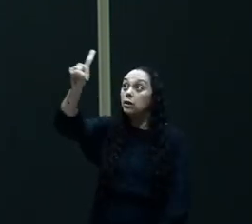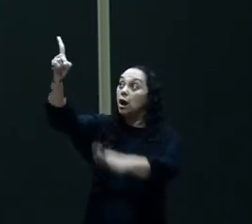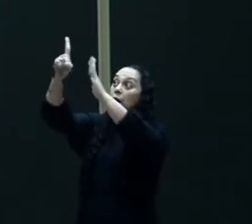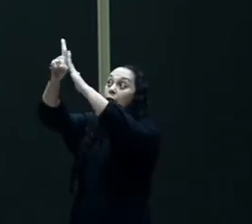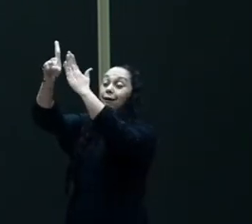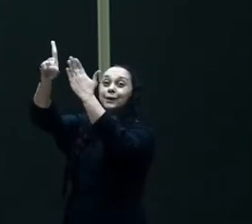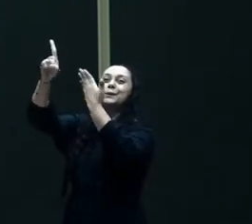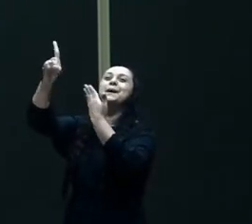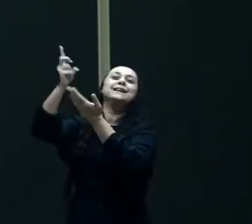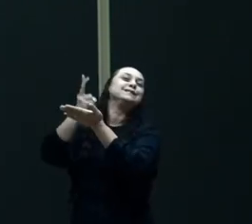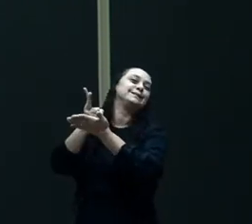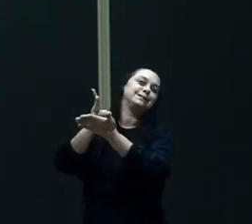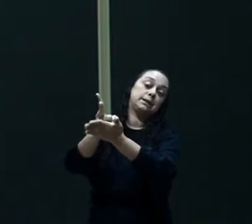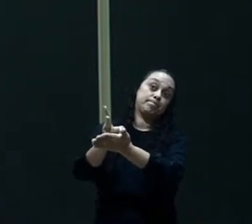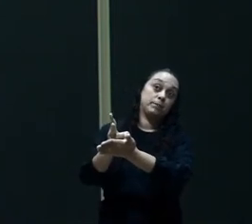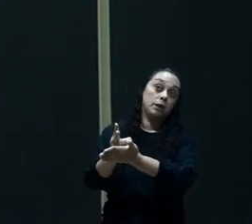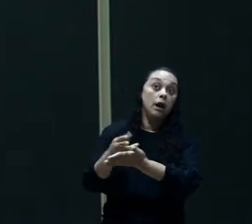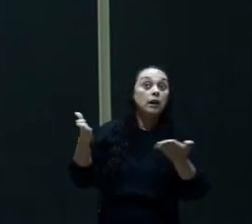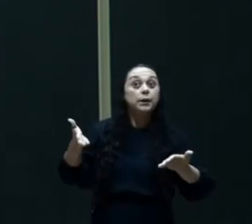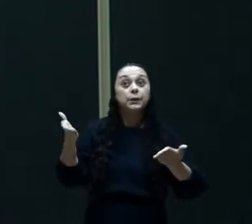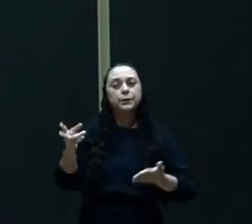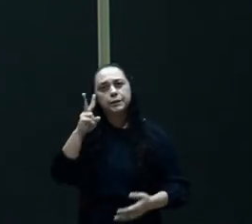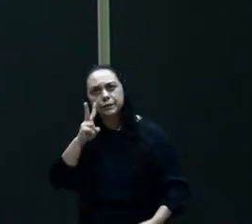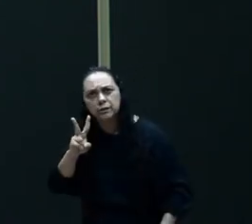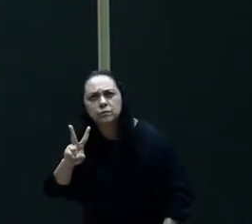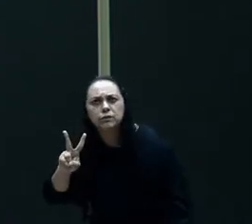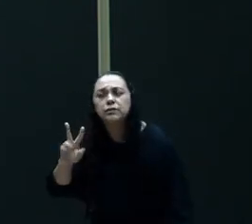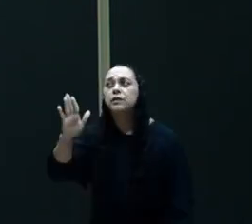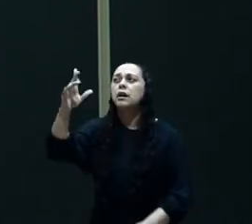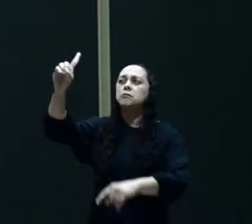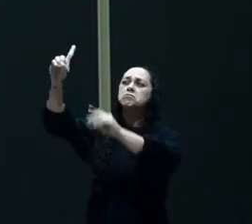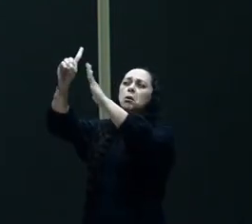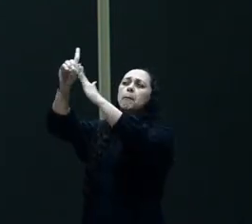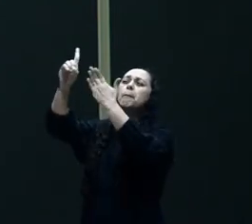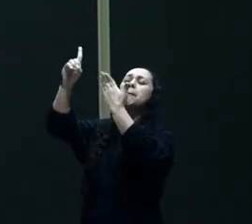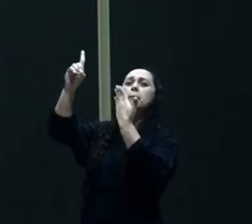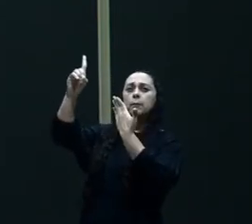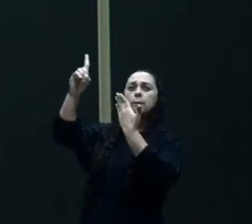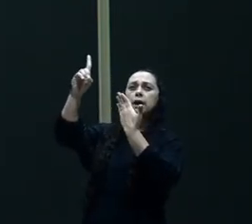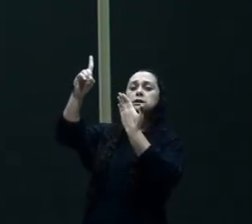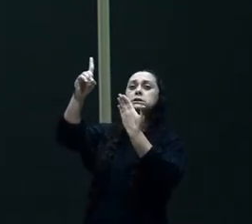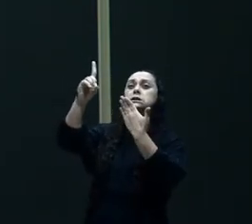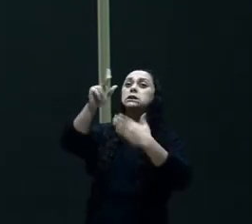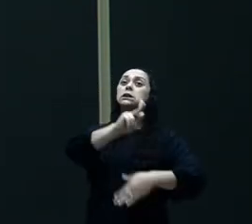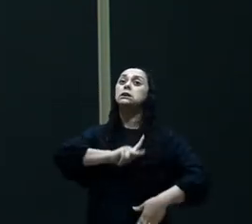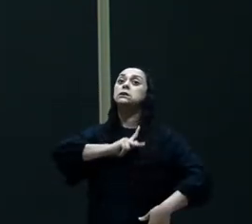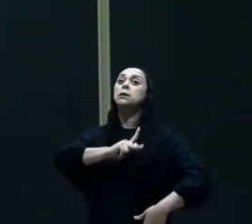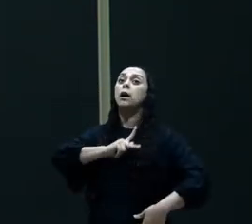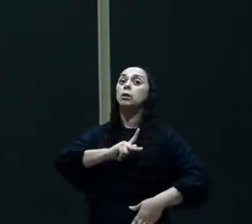promessa na vida de Paulo o contexto dessa promessa